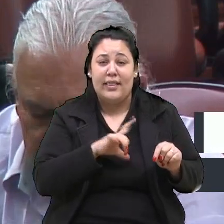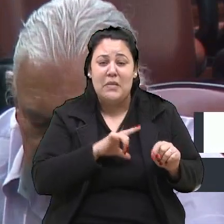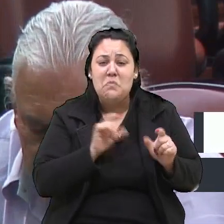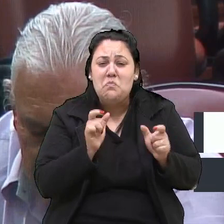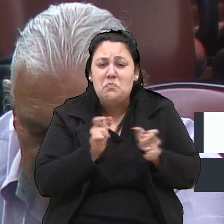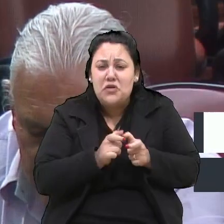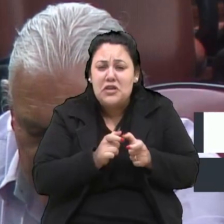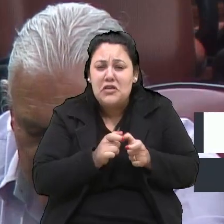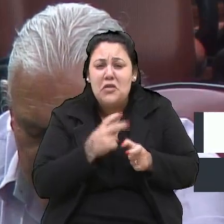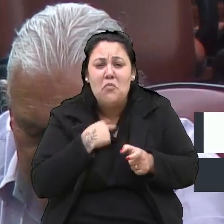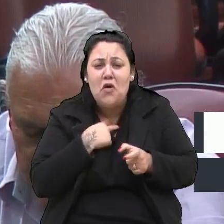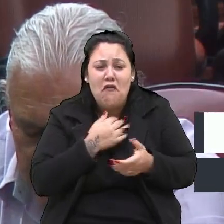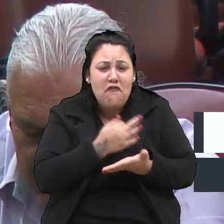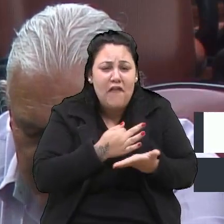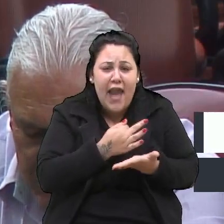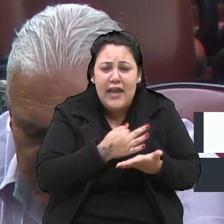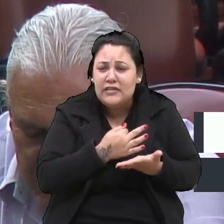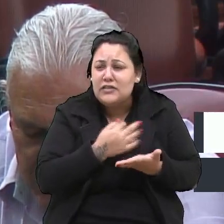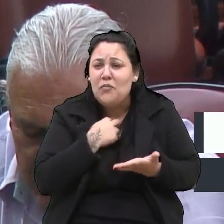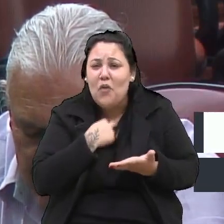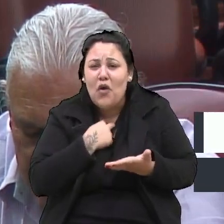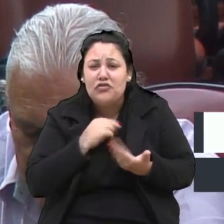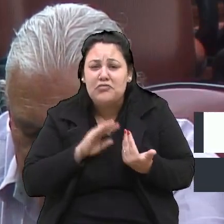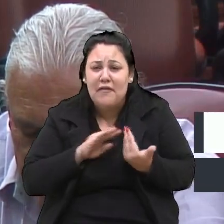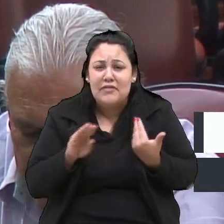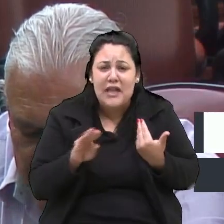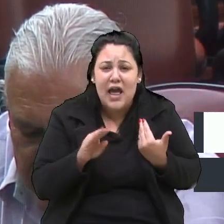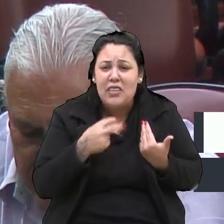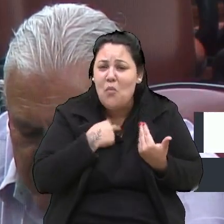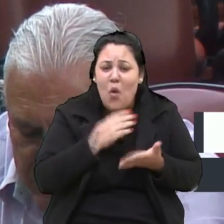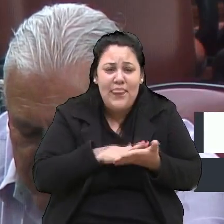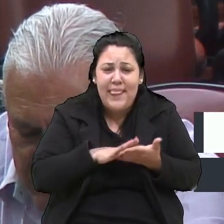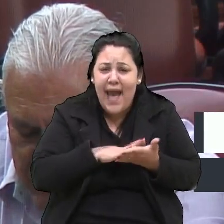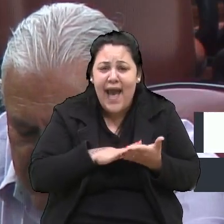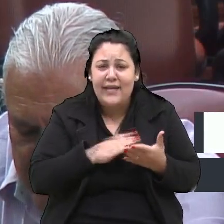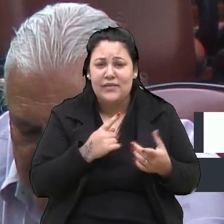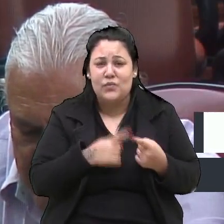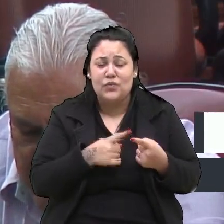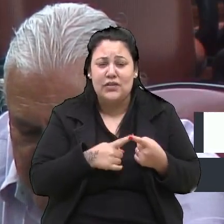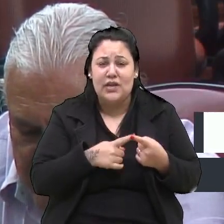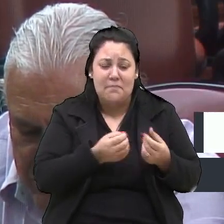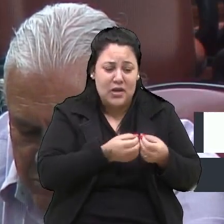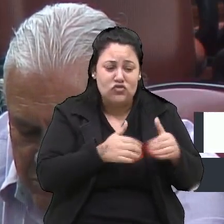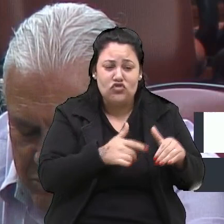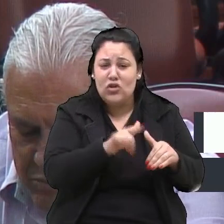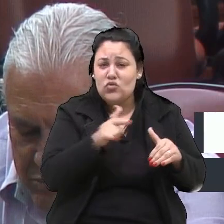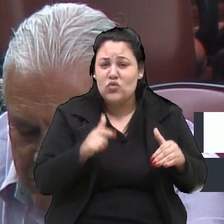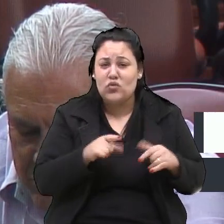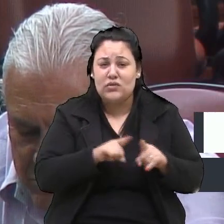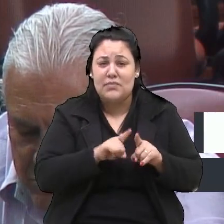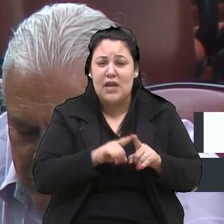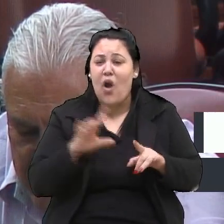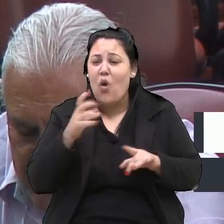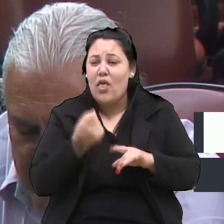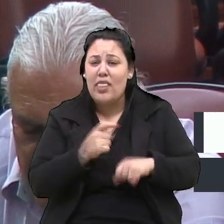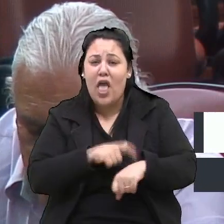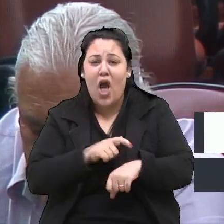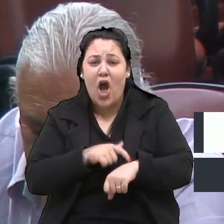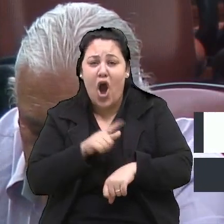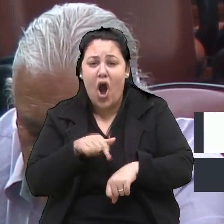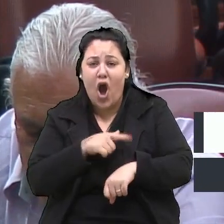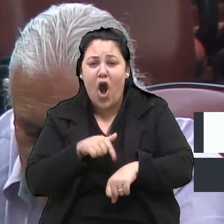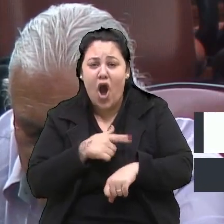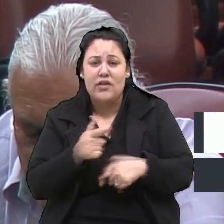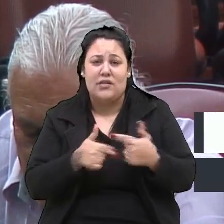férias não pode tirar licença-prêmio, porque a gente acaba sobrecarregando esses alguns. Então, eles querem criar setor, tem a Romu, tem